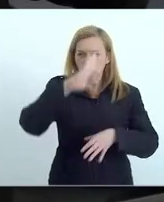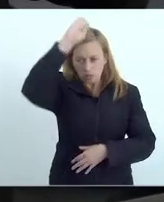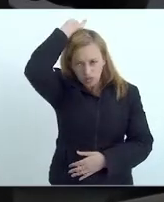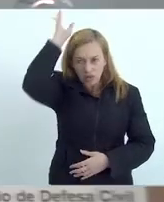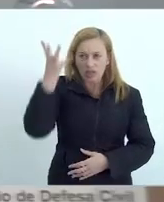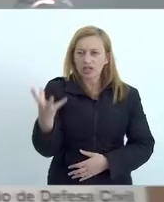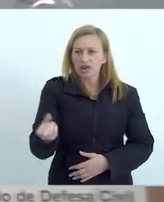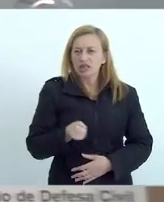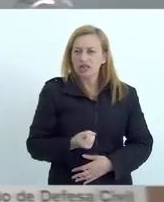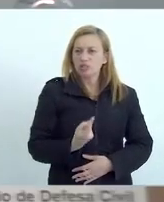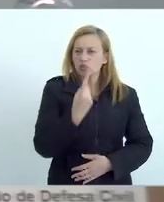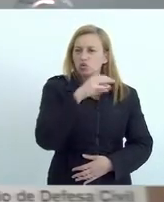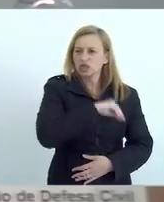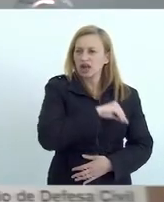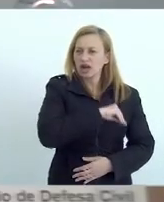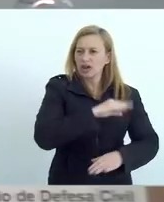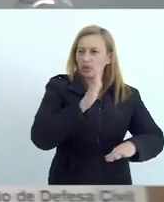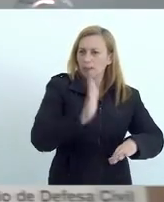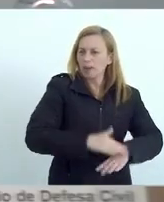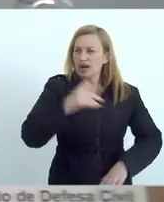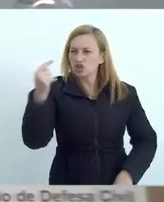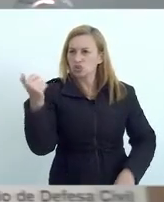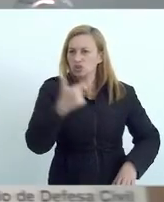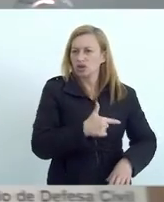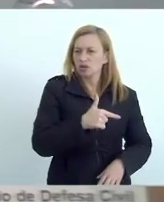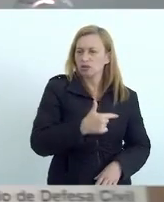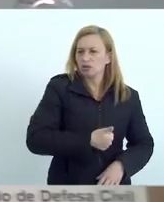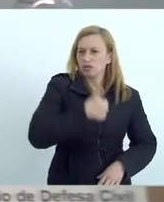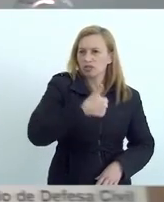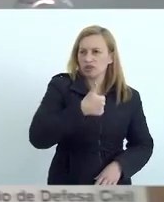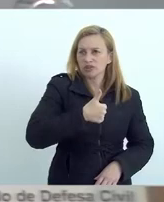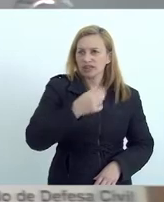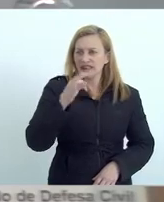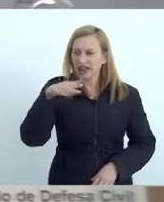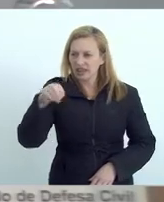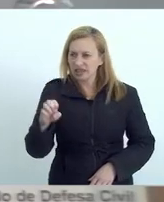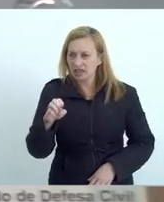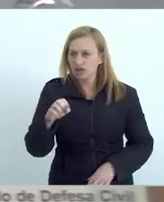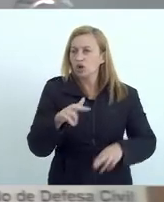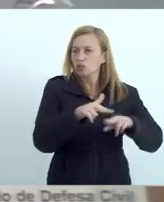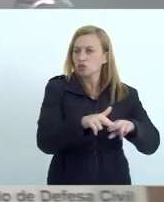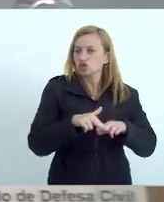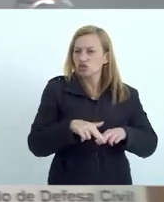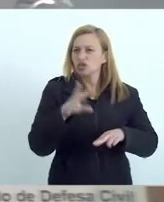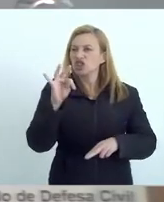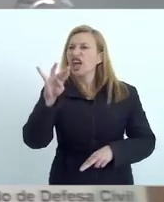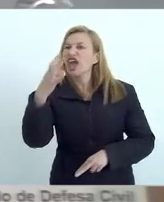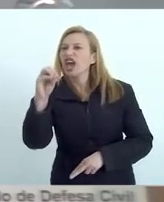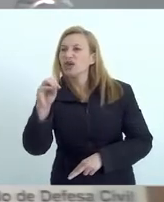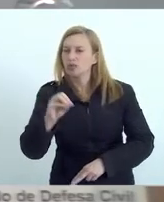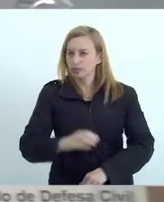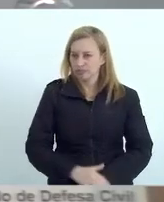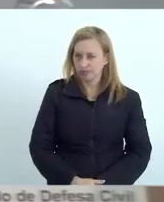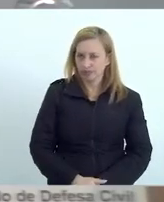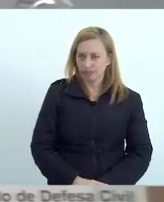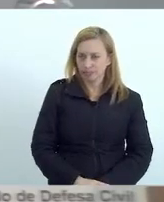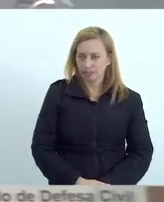que recebe um salário superior o salário de primeiro-tenente devido ao triênio